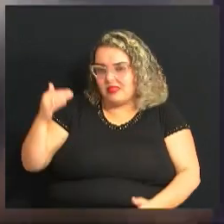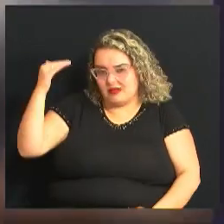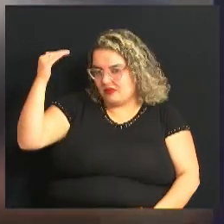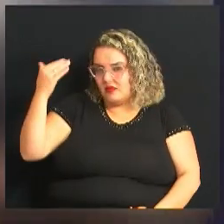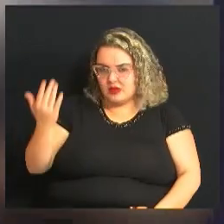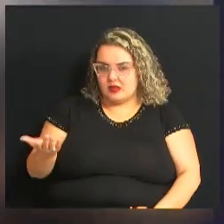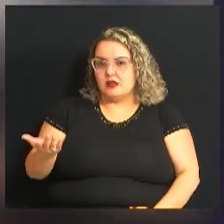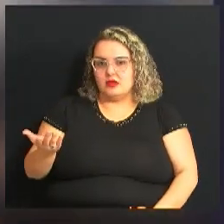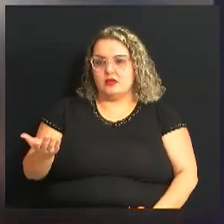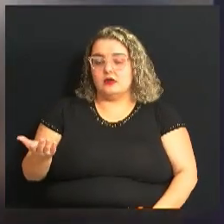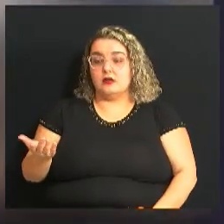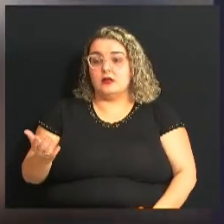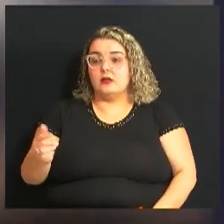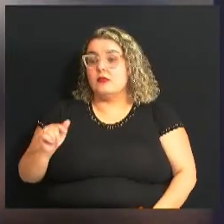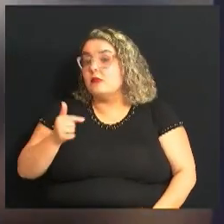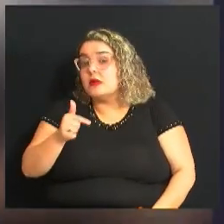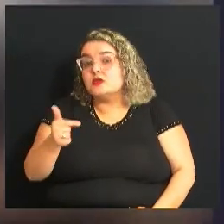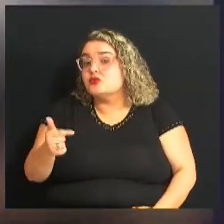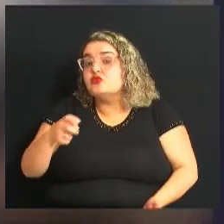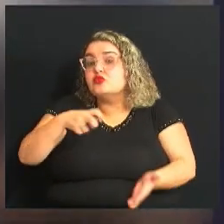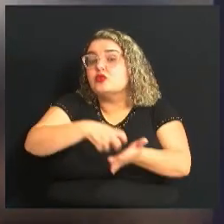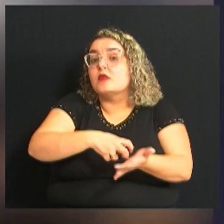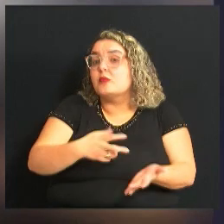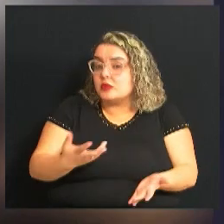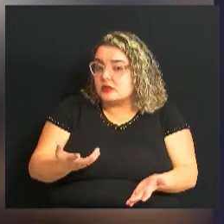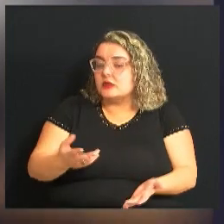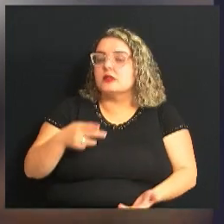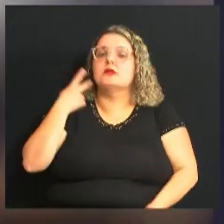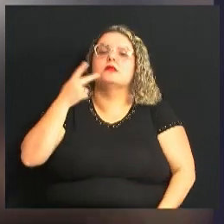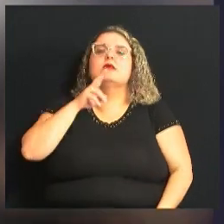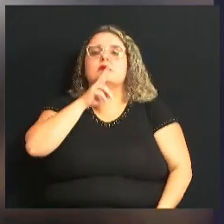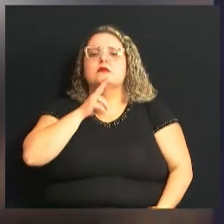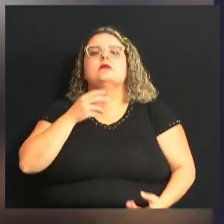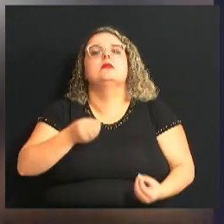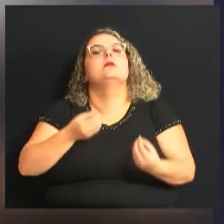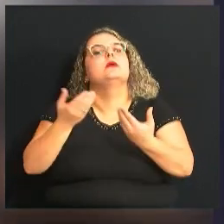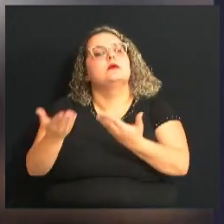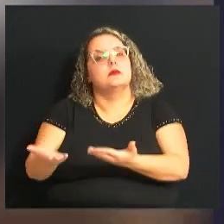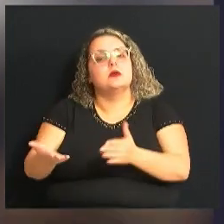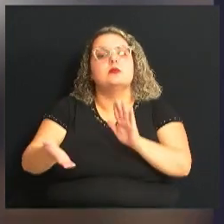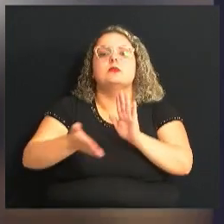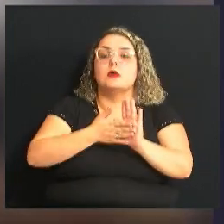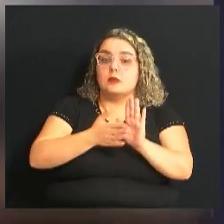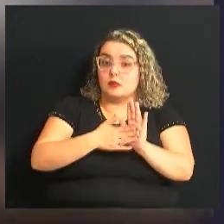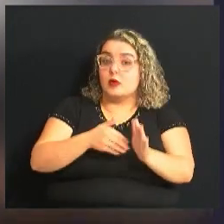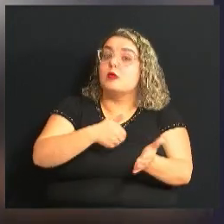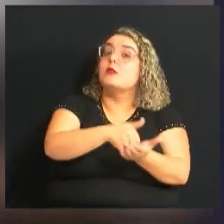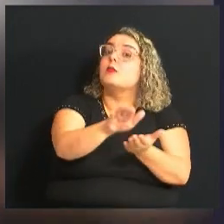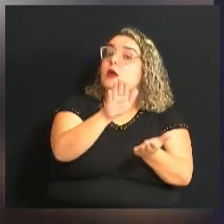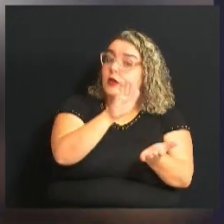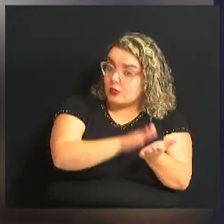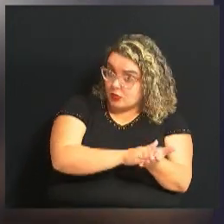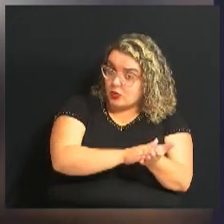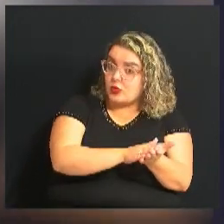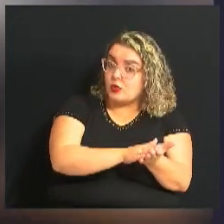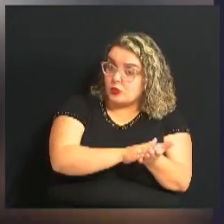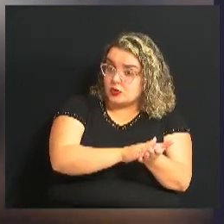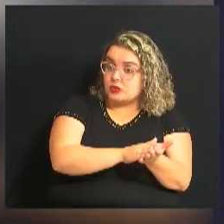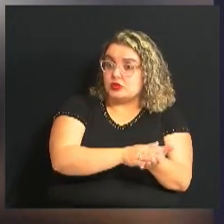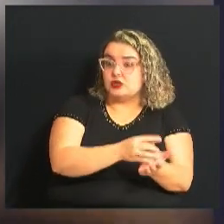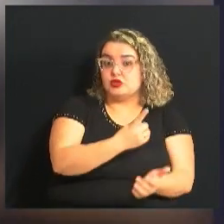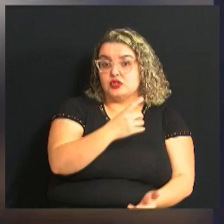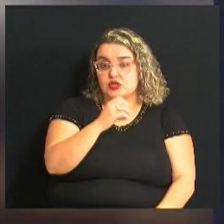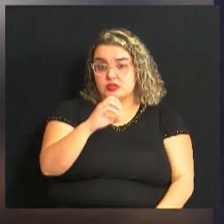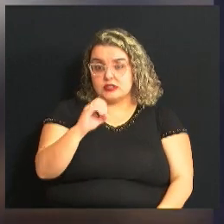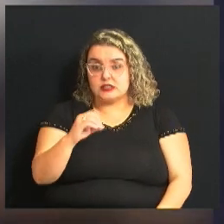adultos. Mas ela não previa uma penalidade. Então o vereador Nelson apresenta uma proposta de colocar multa, né, de 100 a